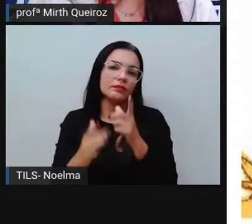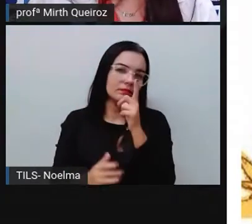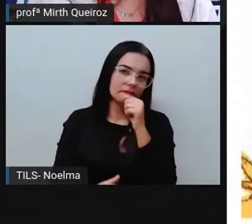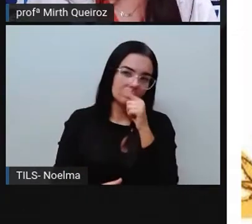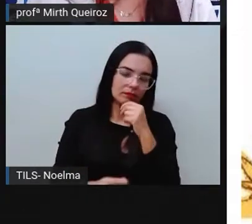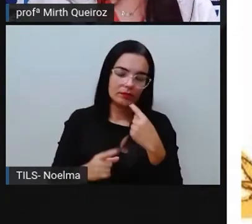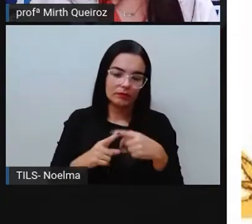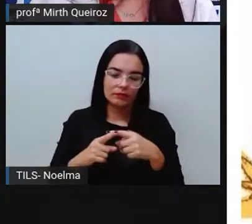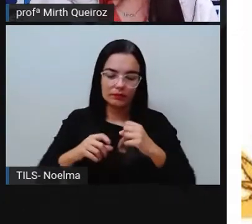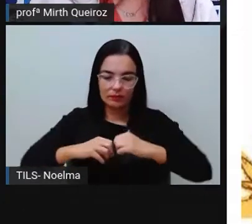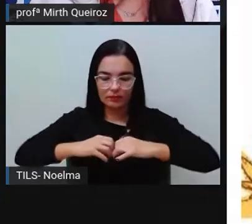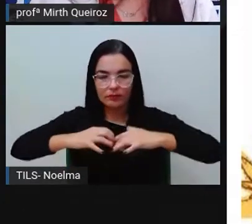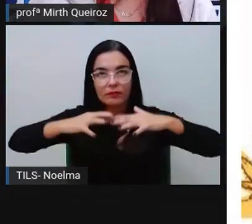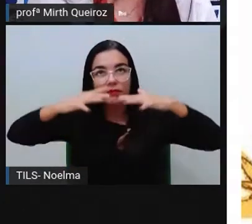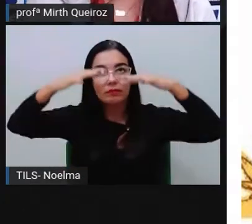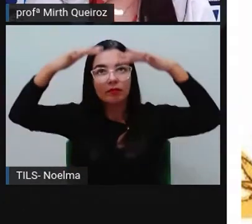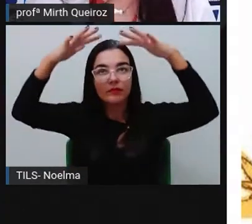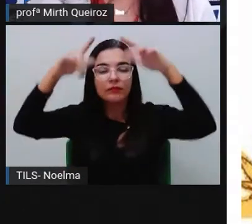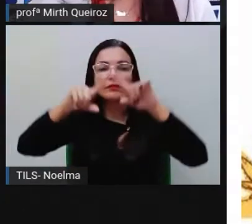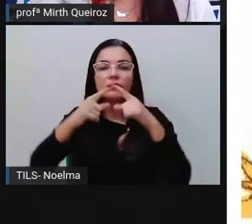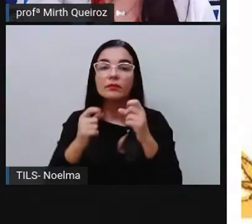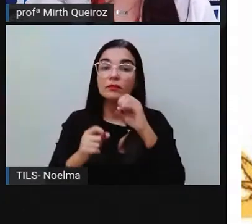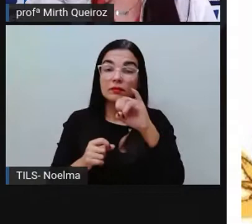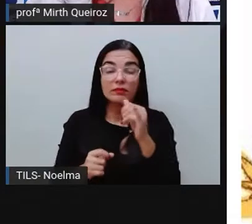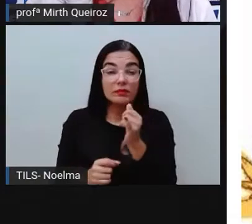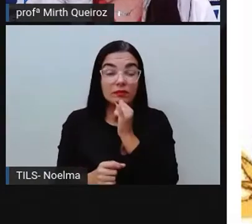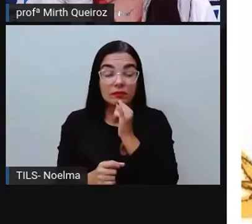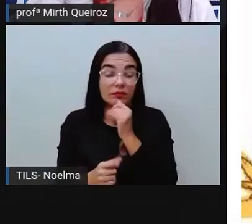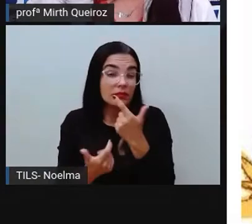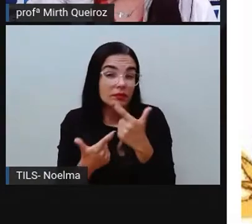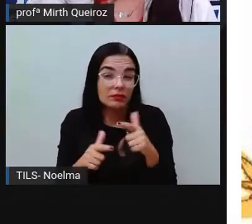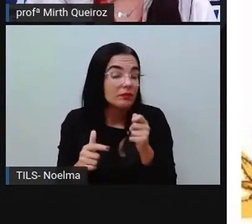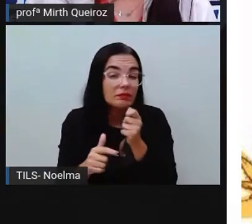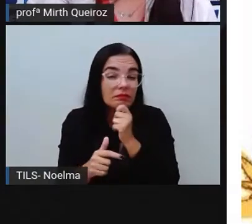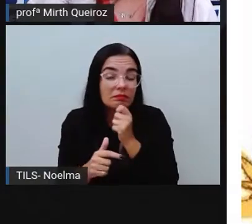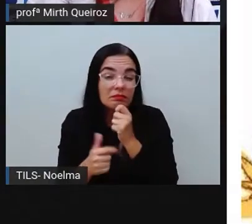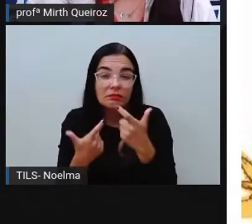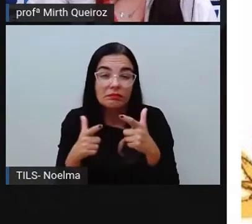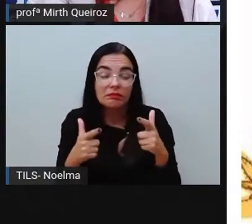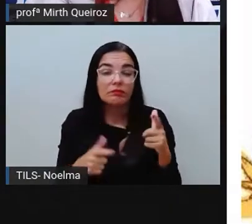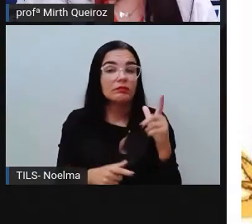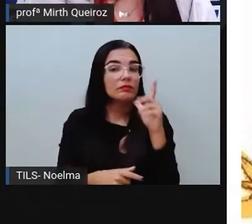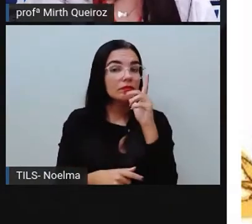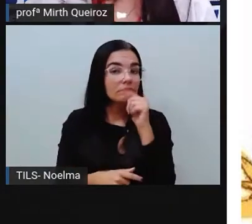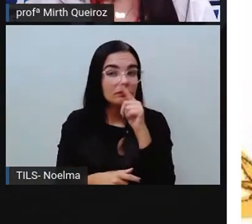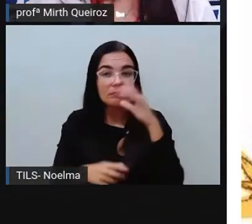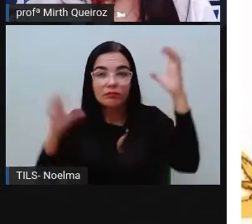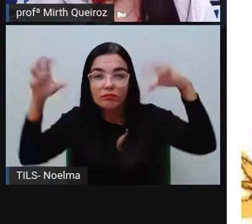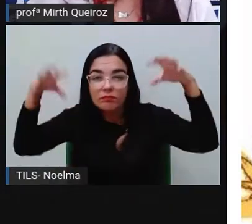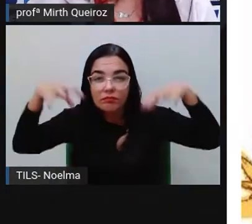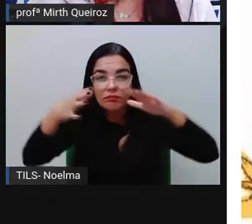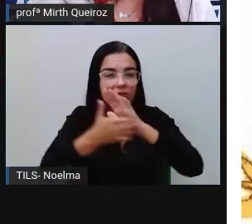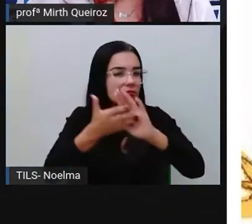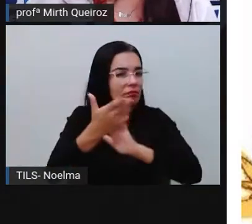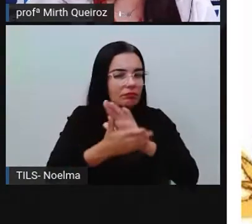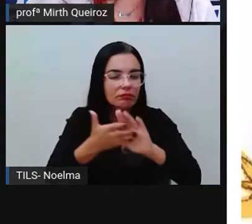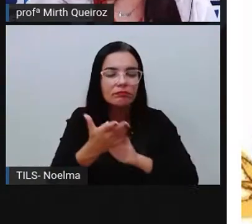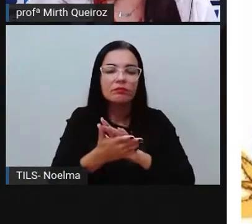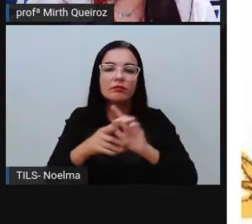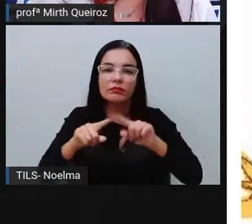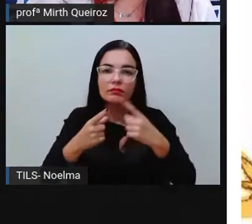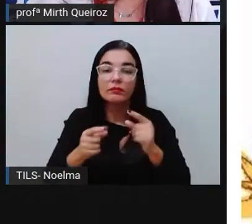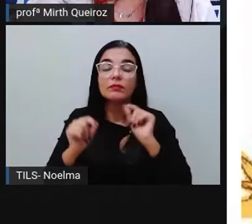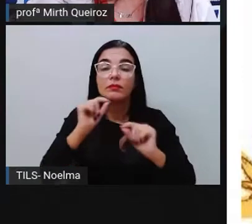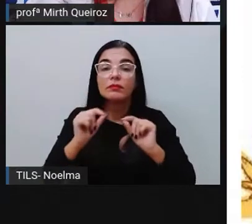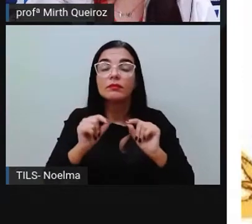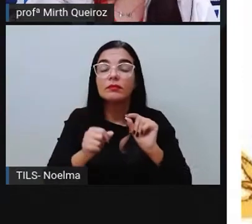de estiagem, né, esses períodos de seca intensa, eles costumam, não só o pé de umbu, mas também outras árvores,